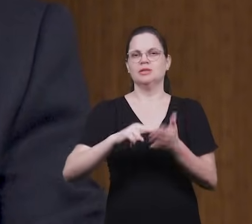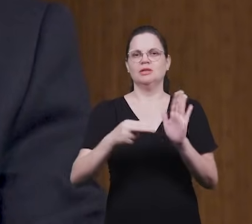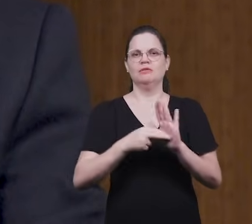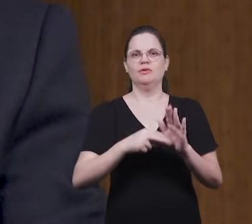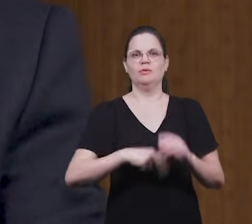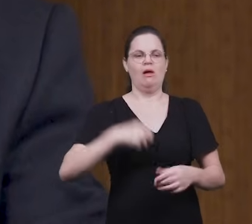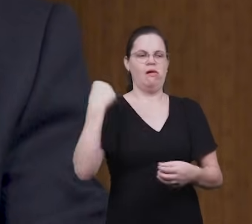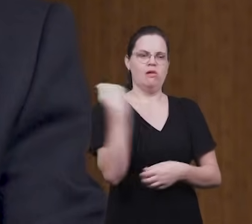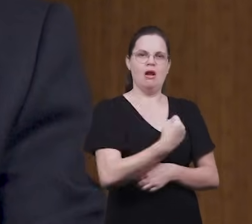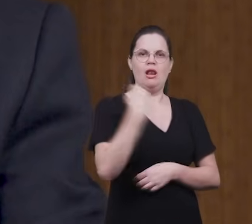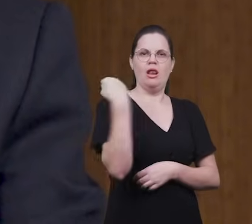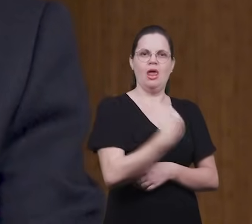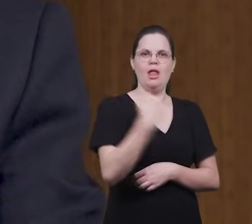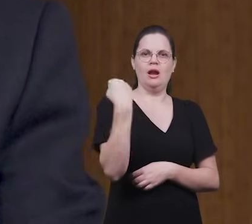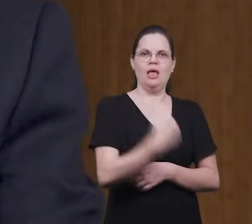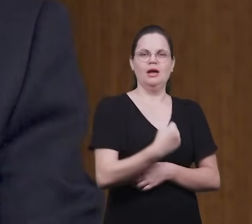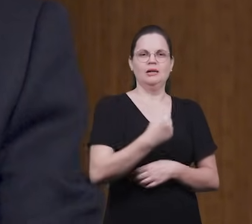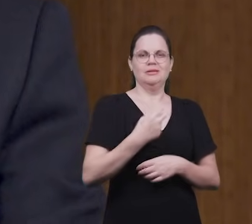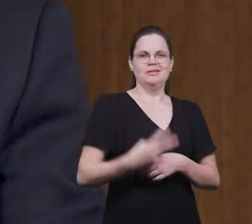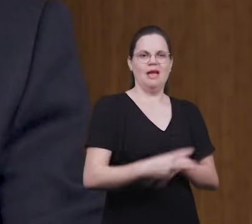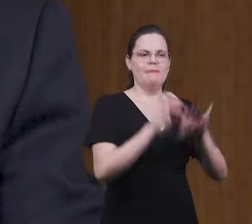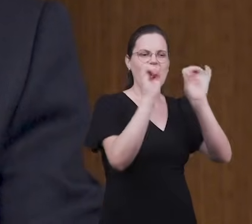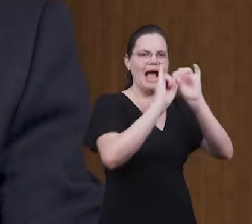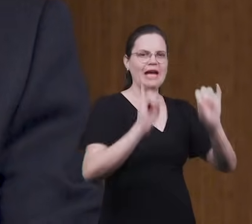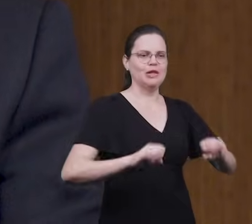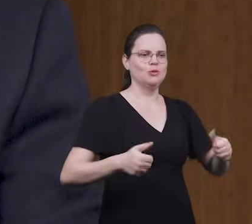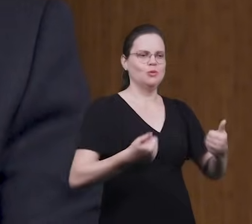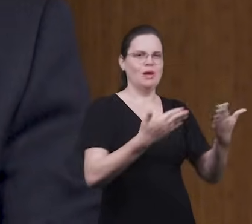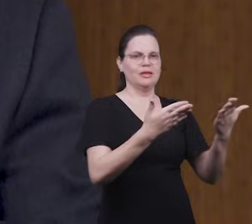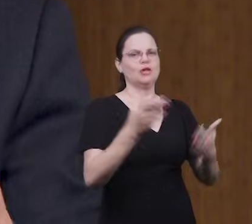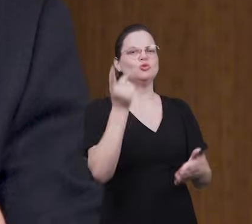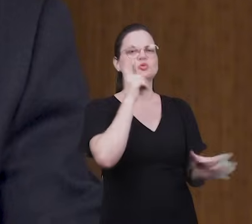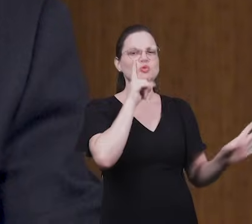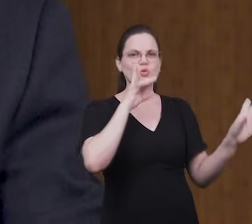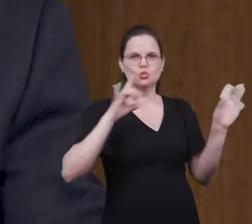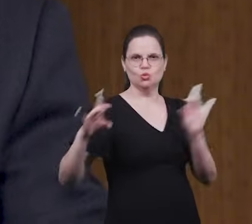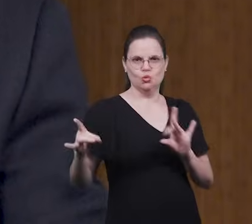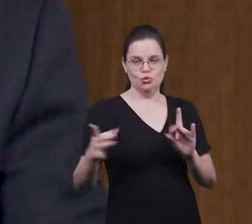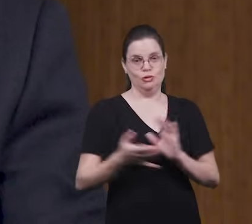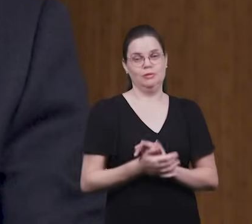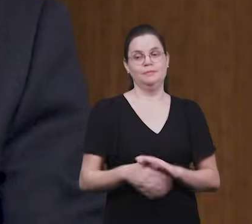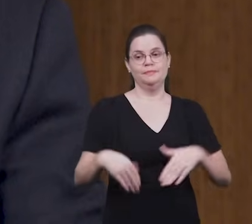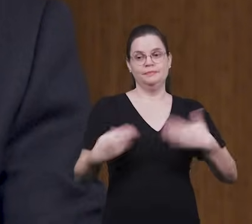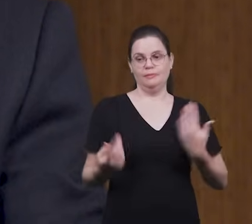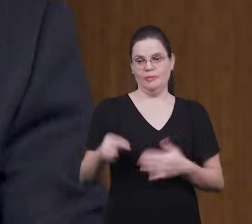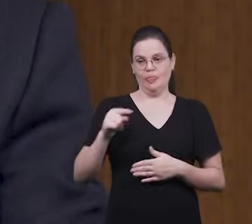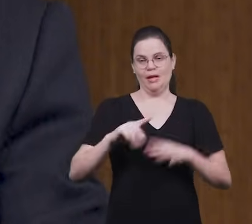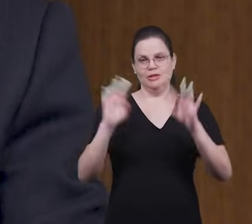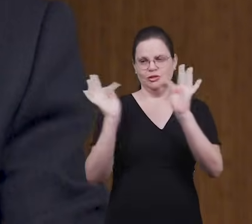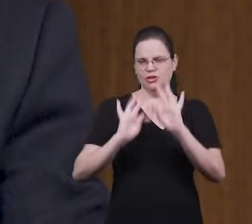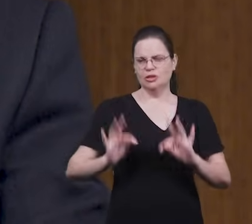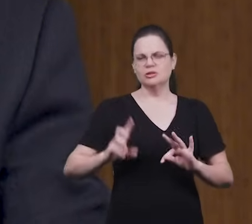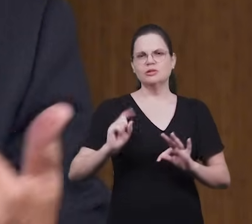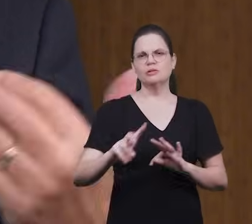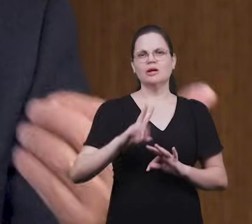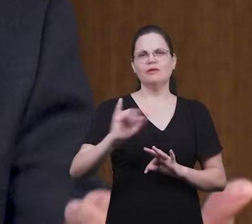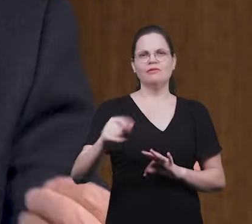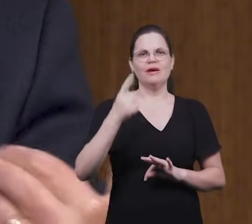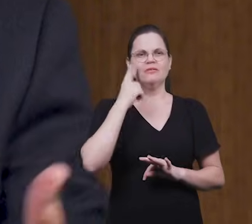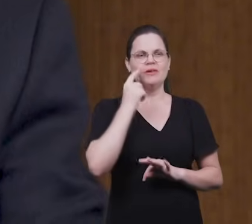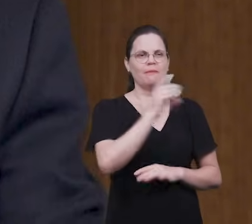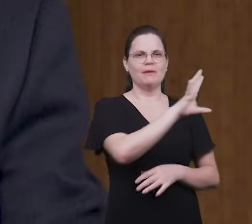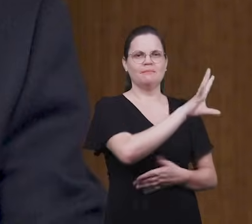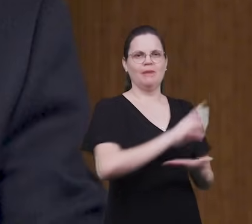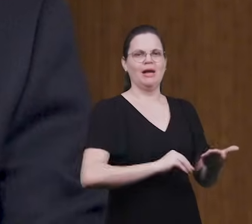contínuos, ou seja, vai ser concretizada em Tiatira uma estrutura religiosa de tal maneira que ela vai reeditar os sacrifícios